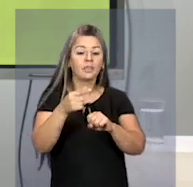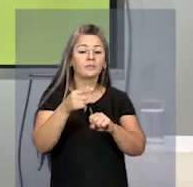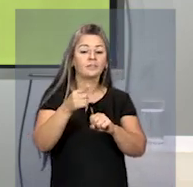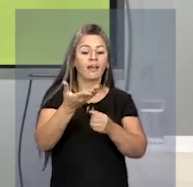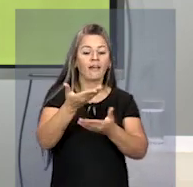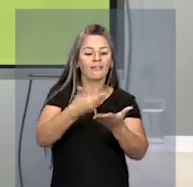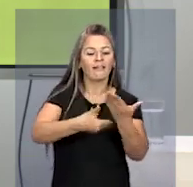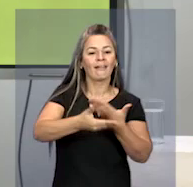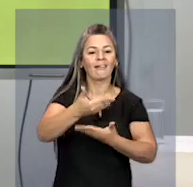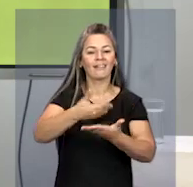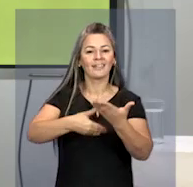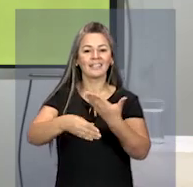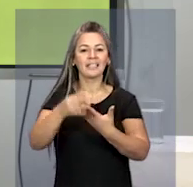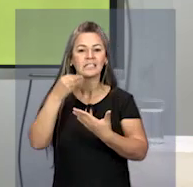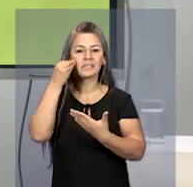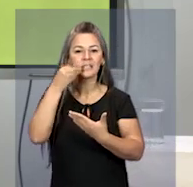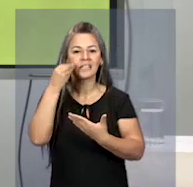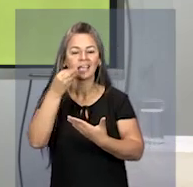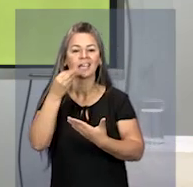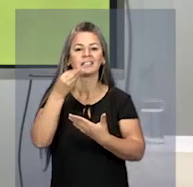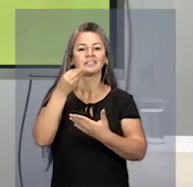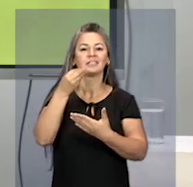que possamos conhecer novos costumes.